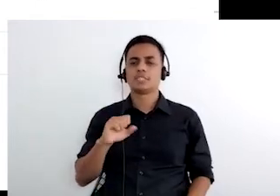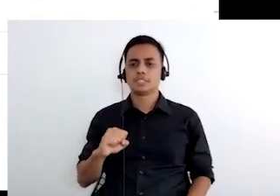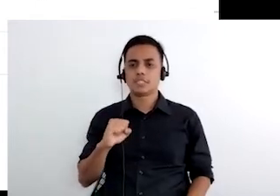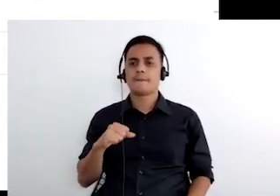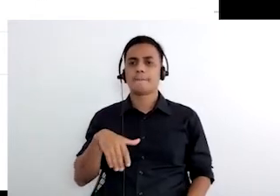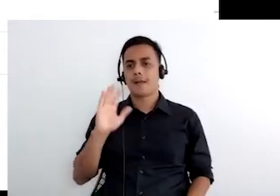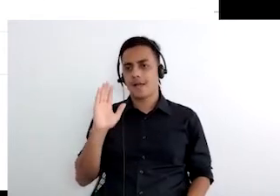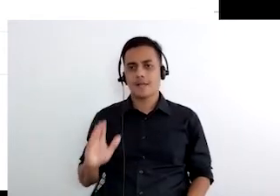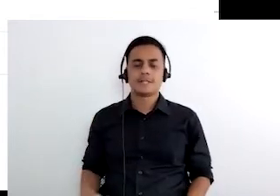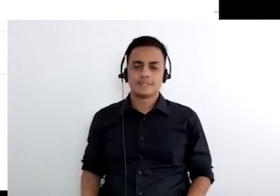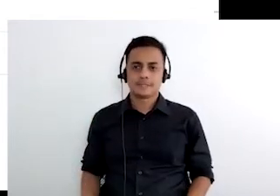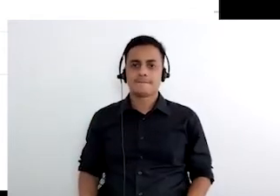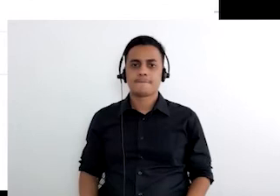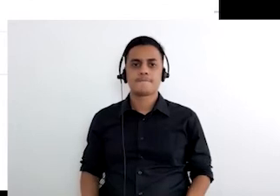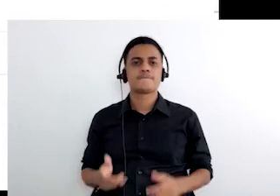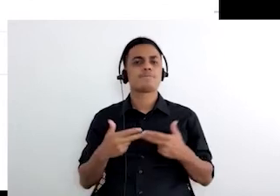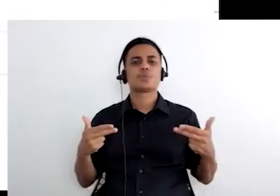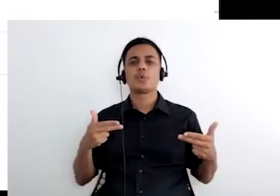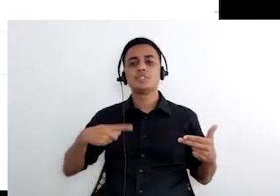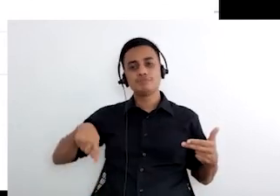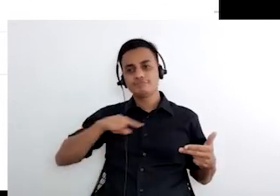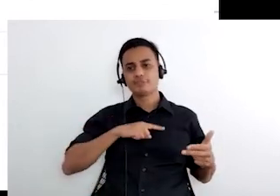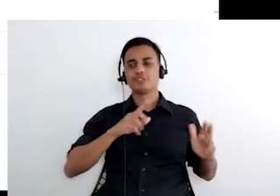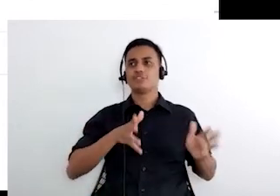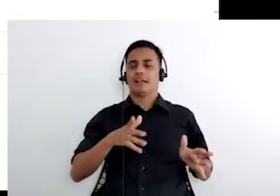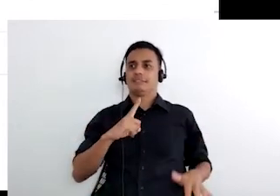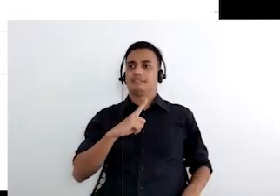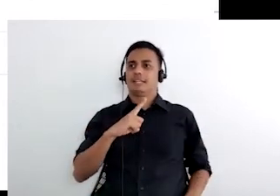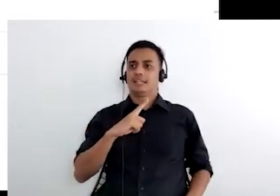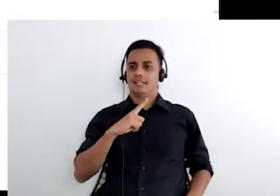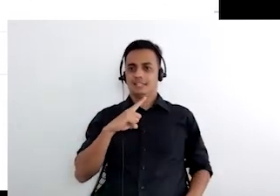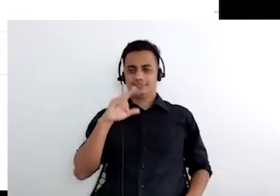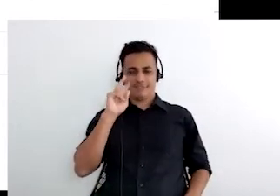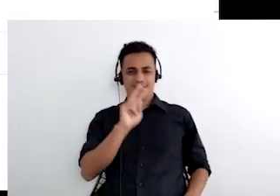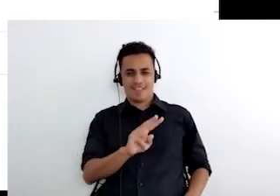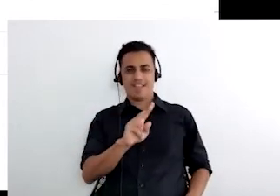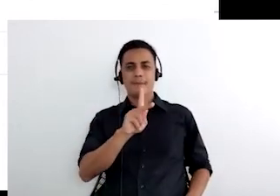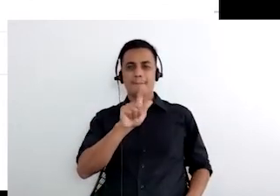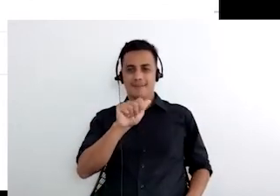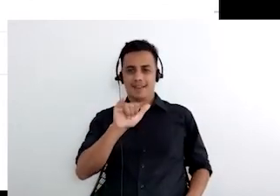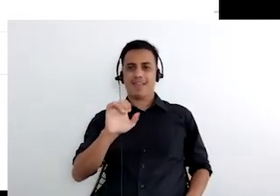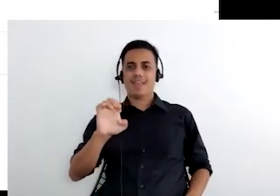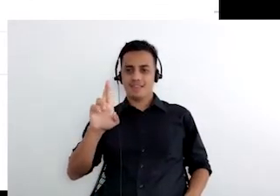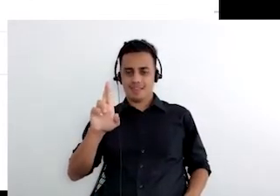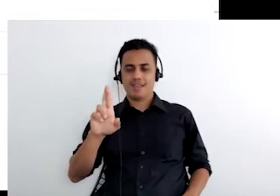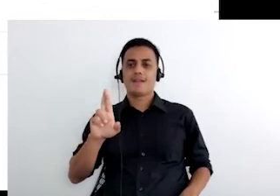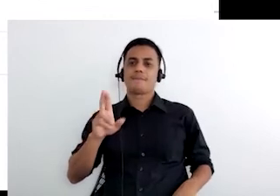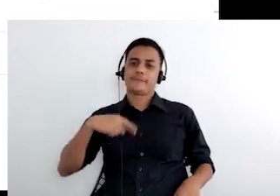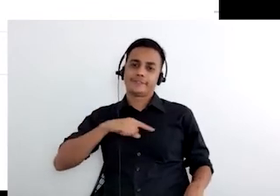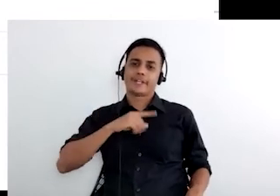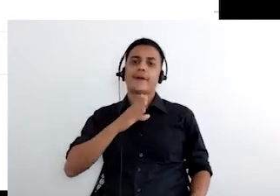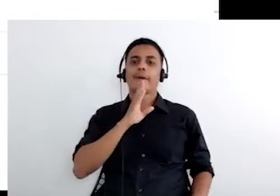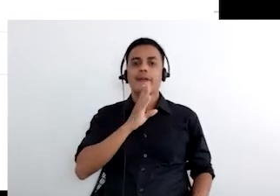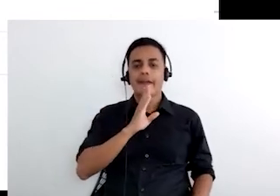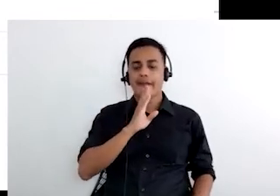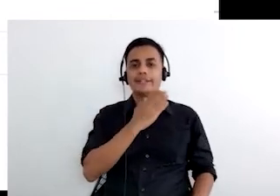que uma coisa que a gente pode fazer, que a gente tem esses sons que a gente está olhando aqui no play, e ele tem um som que a gente já está familiarizado, parece muito comum quando a